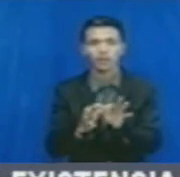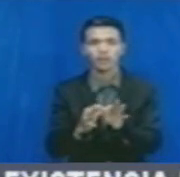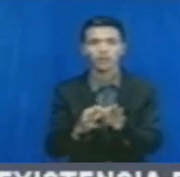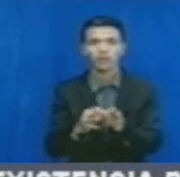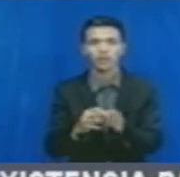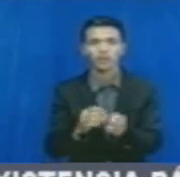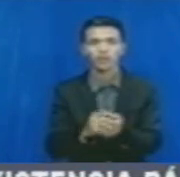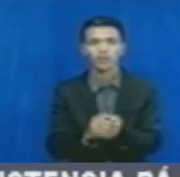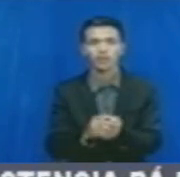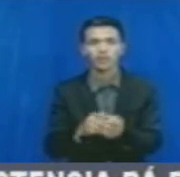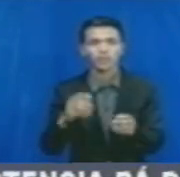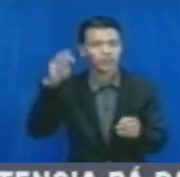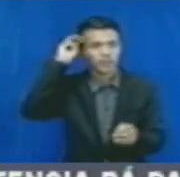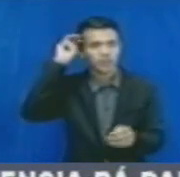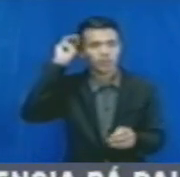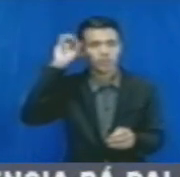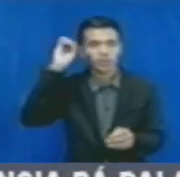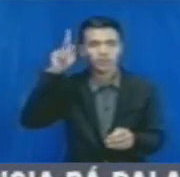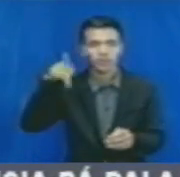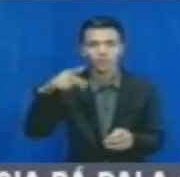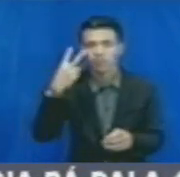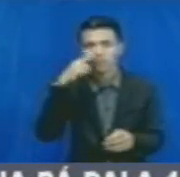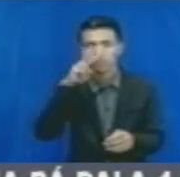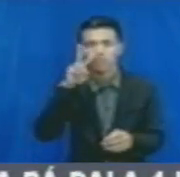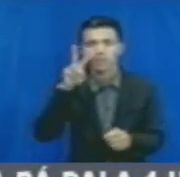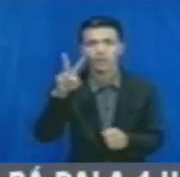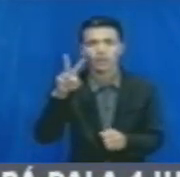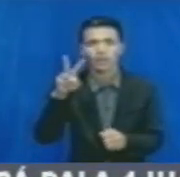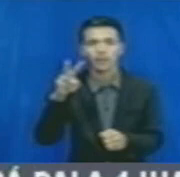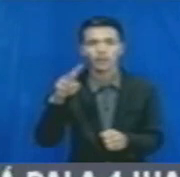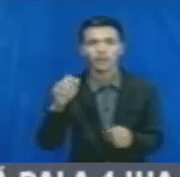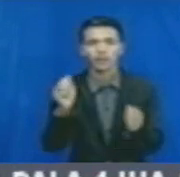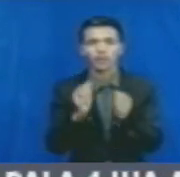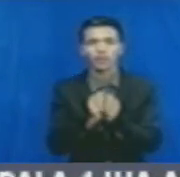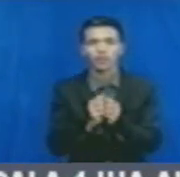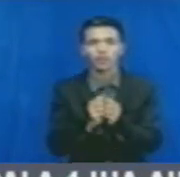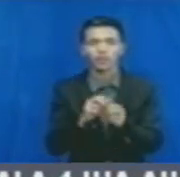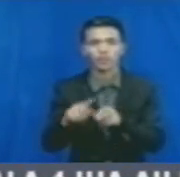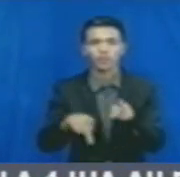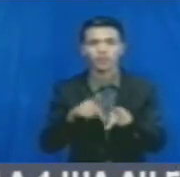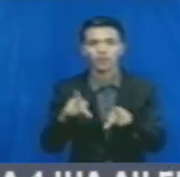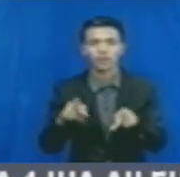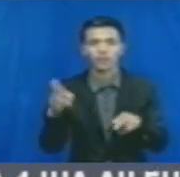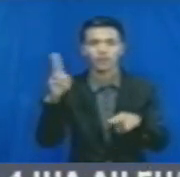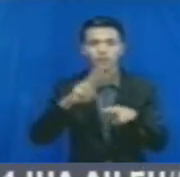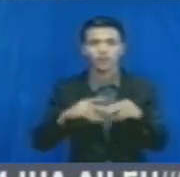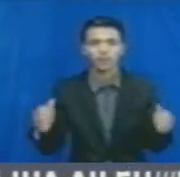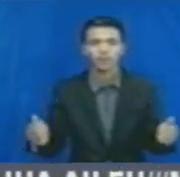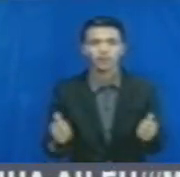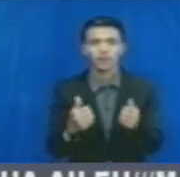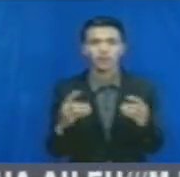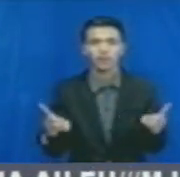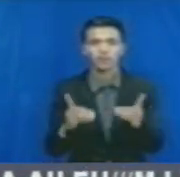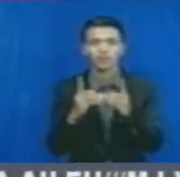me ministro of obras publik mai harera sikene iya tereno relaciono con las udon bot ne makasi posto su Lo se parte